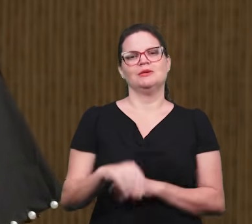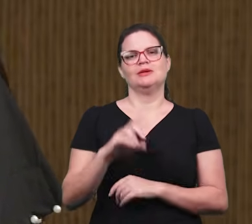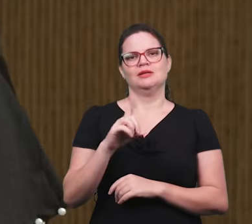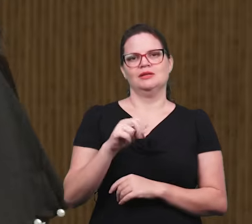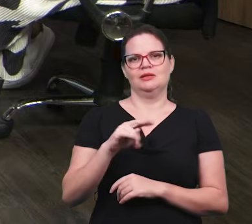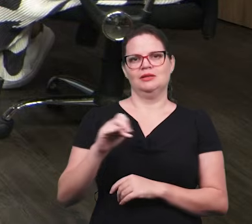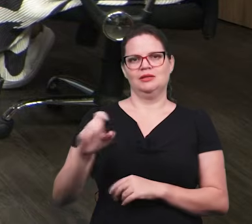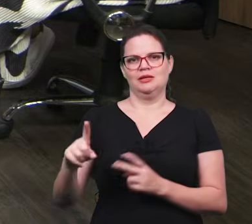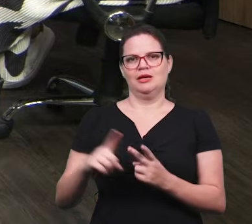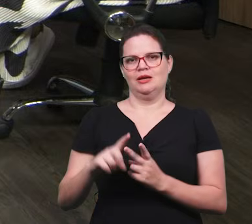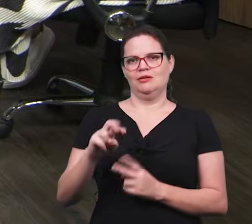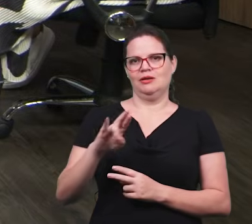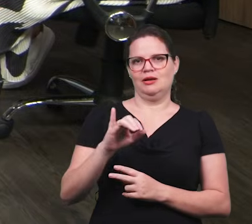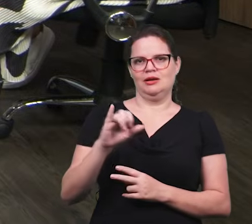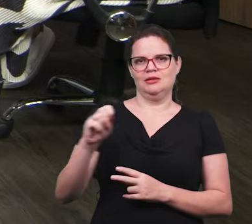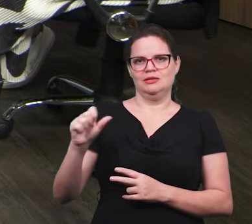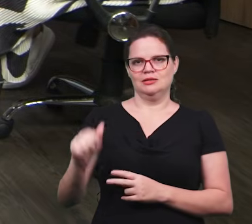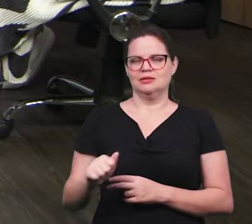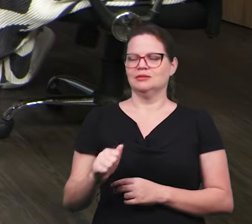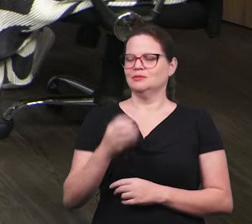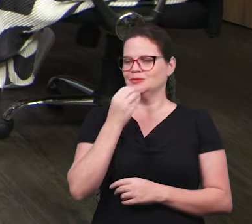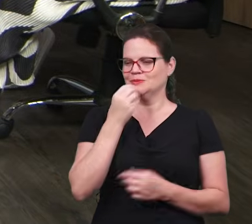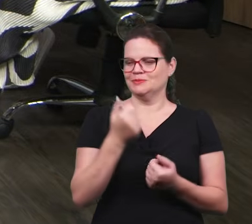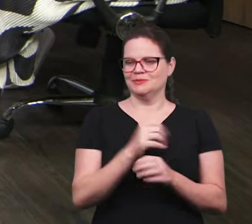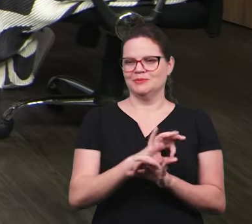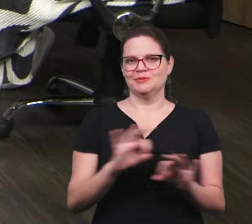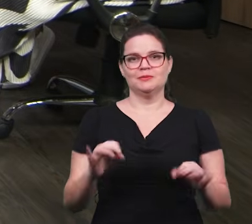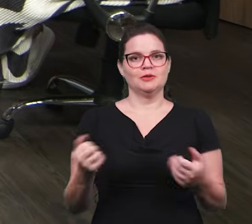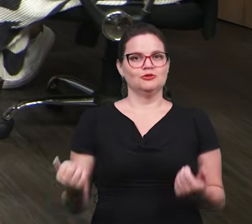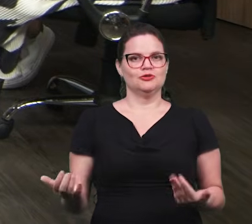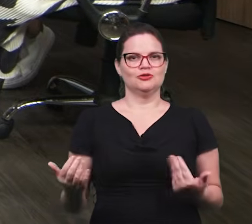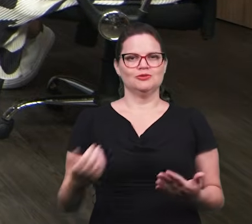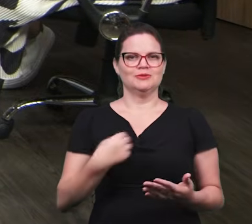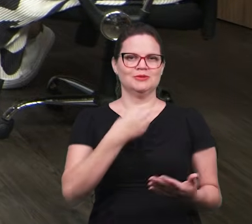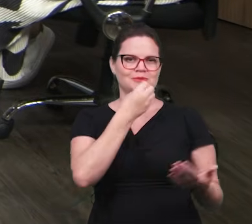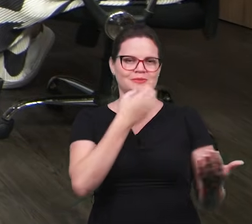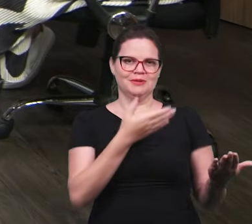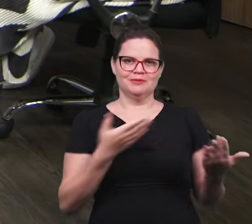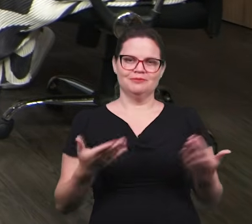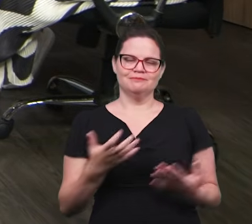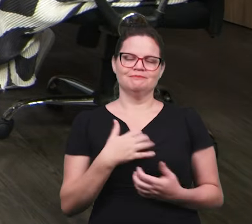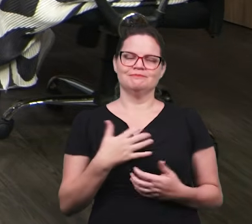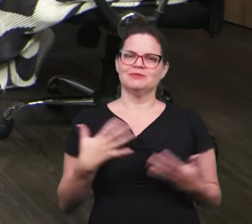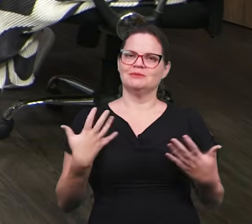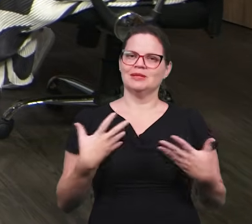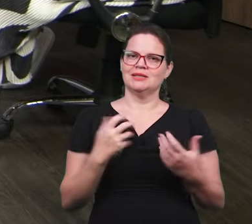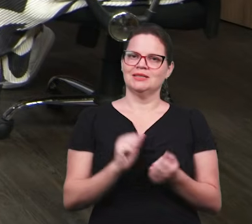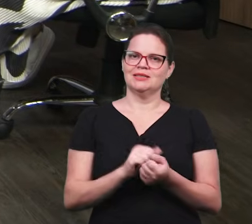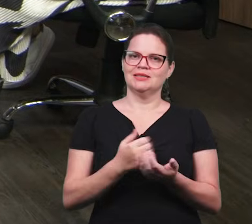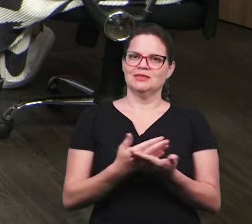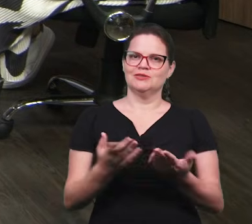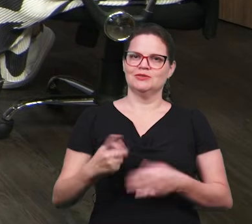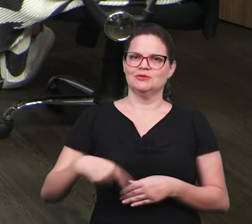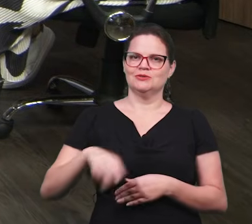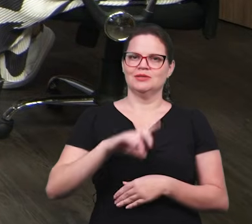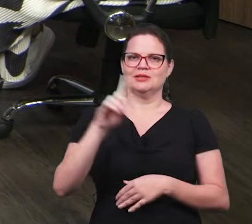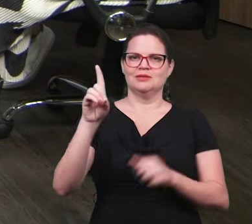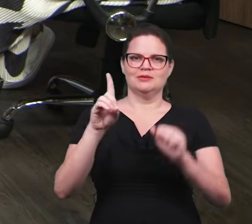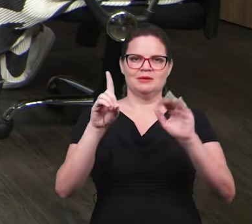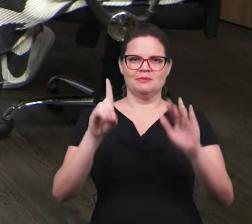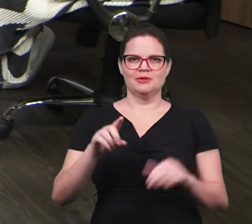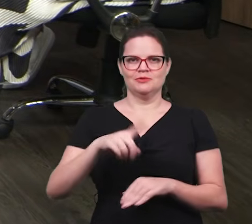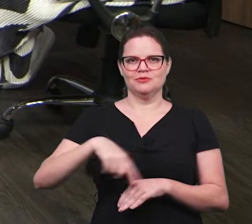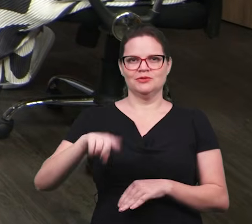Raíssa. Muito bem. Jovens, sejam sempre bem-vindos aqui. Uma alegria estar com vocês. Deus abençoe a vida futura,